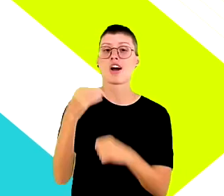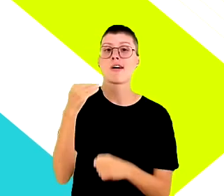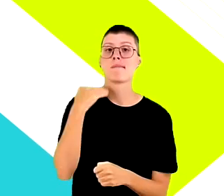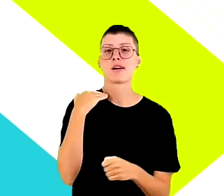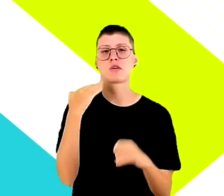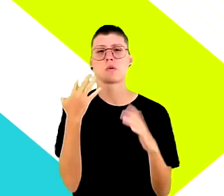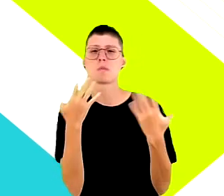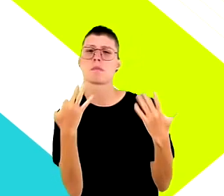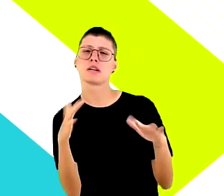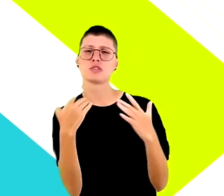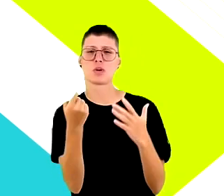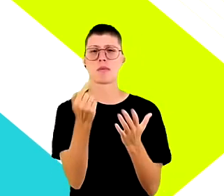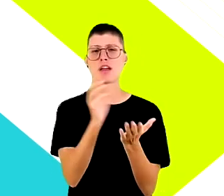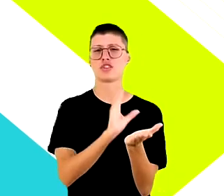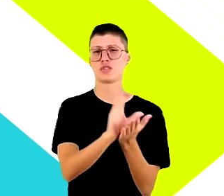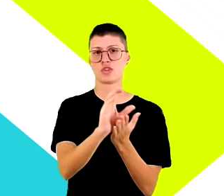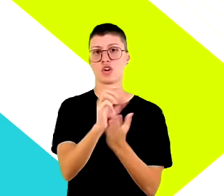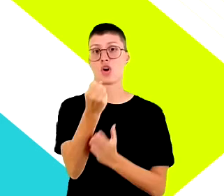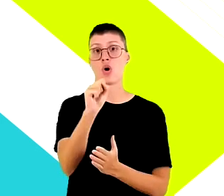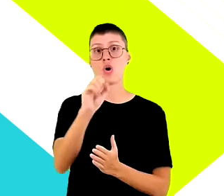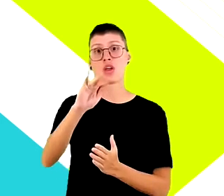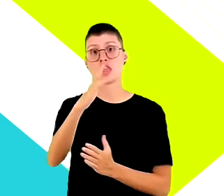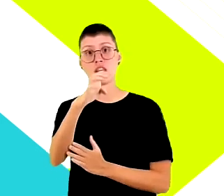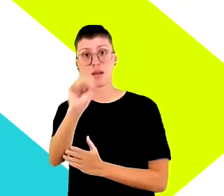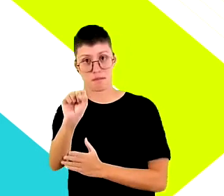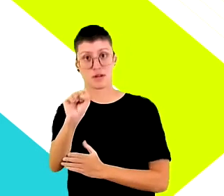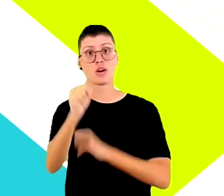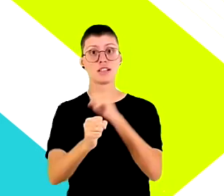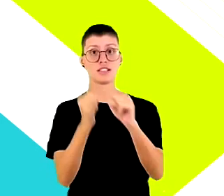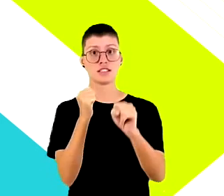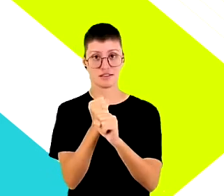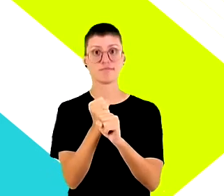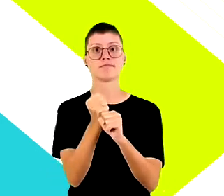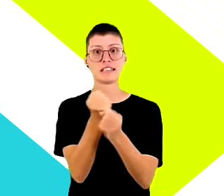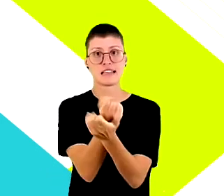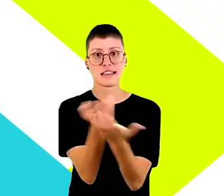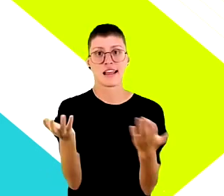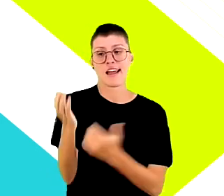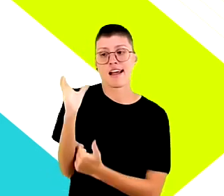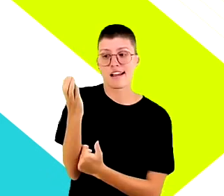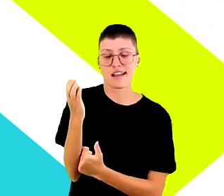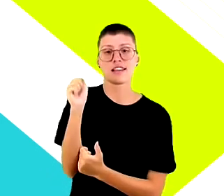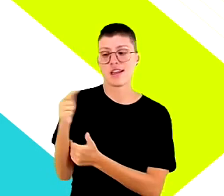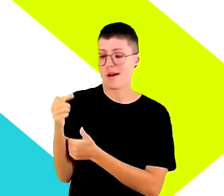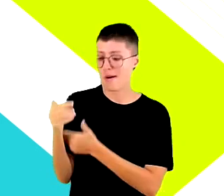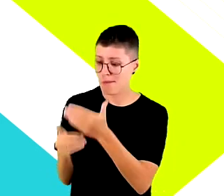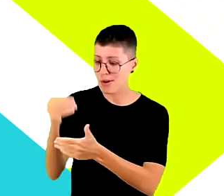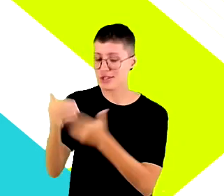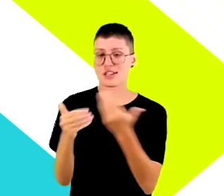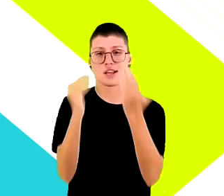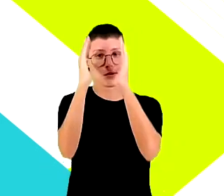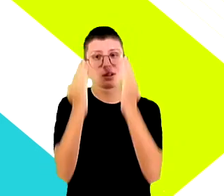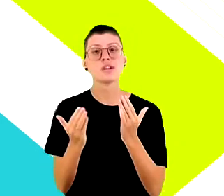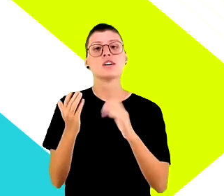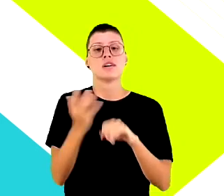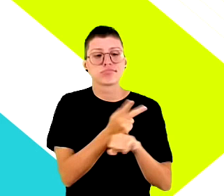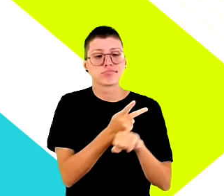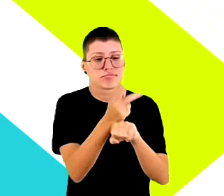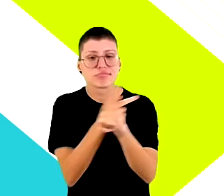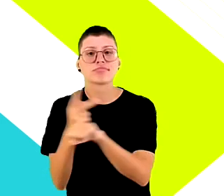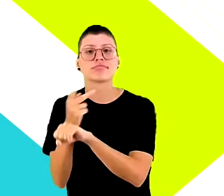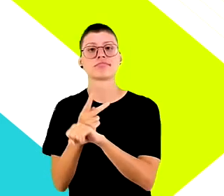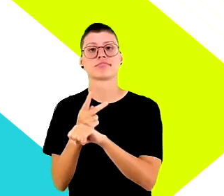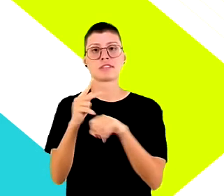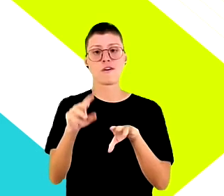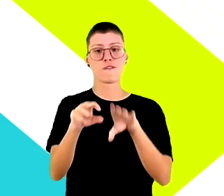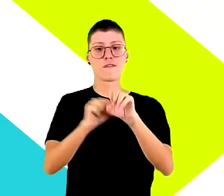menos 80 bilhões de reais por ano, né, em concessão de crédito, né, só no processo de análise, busca de dados, né, e formalização